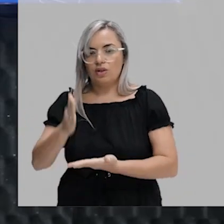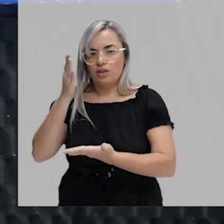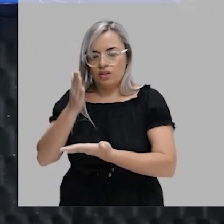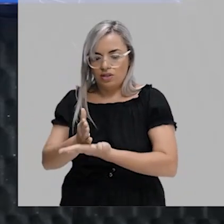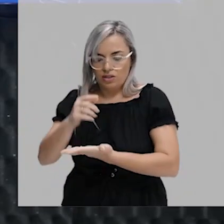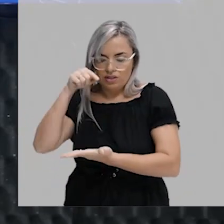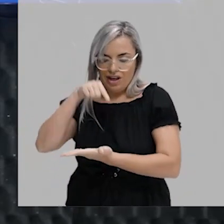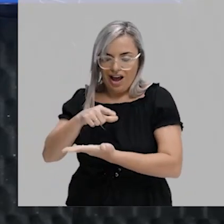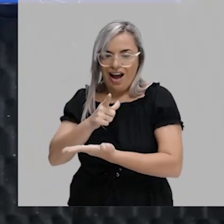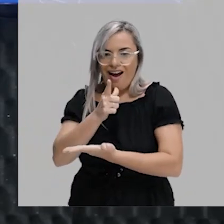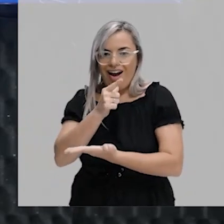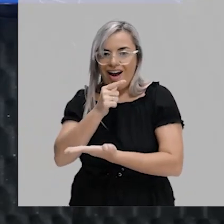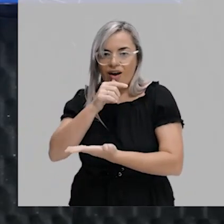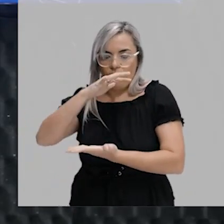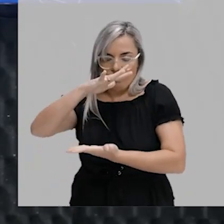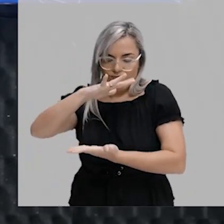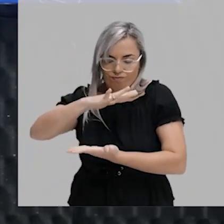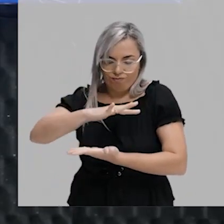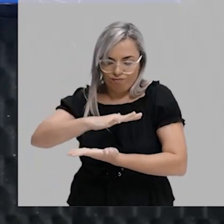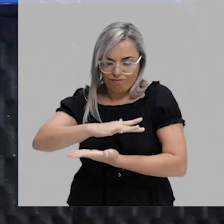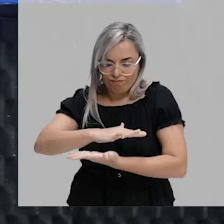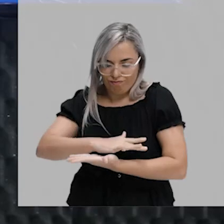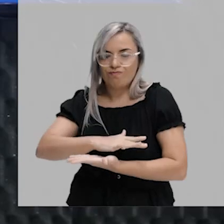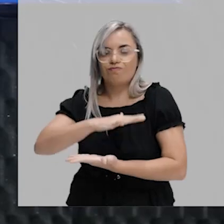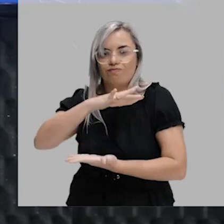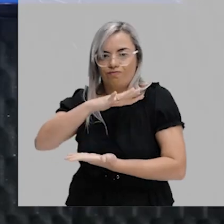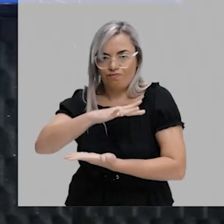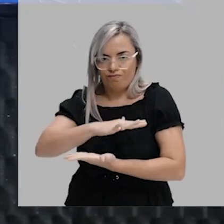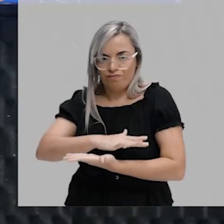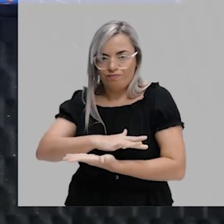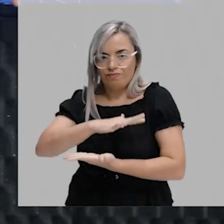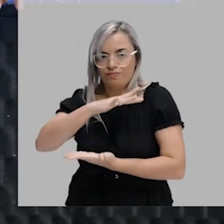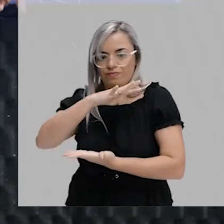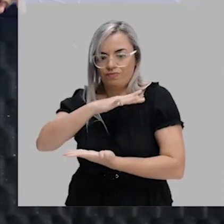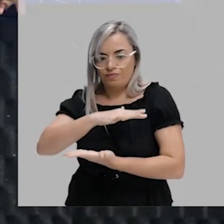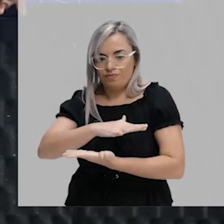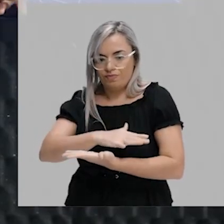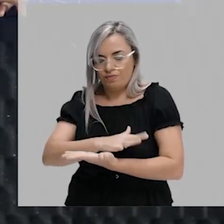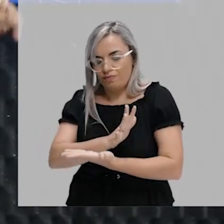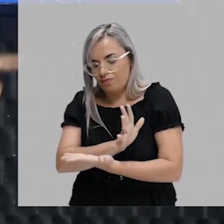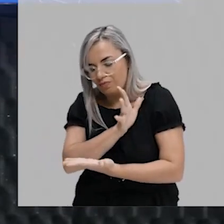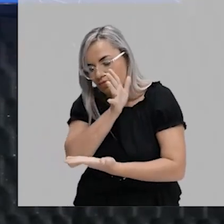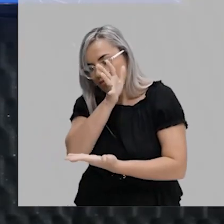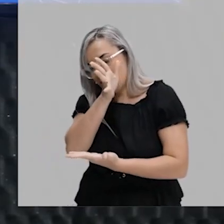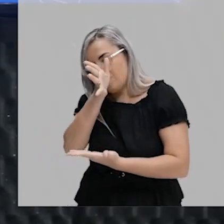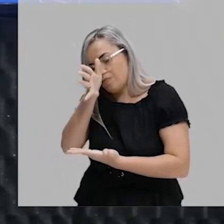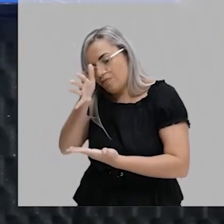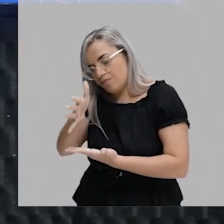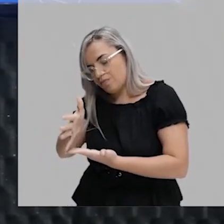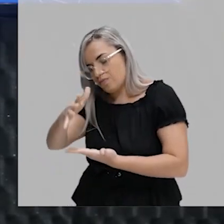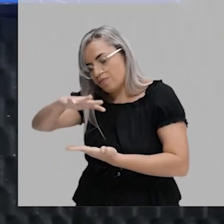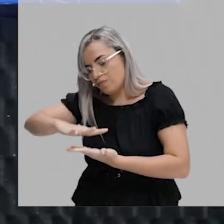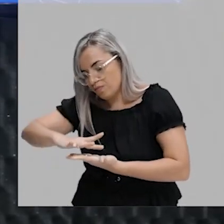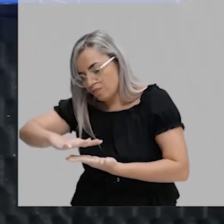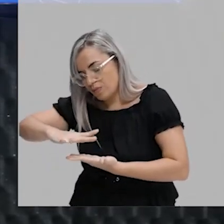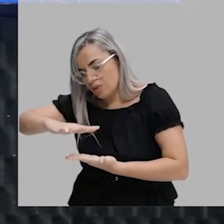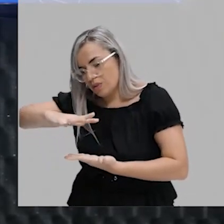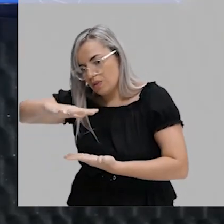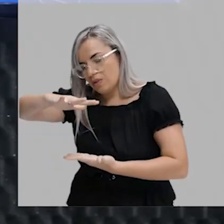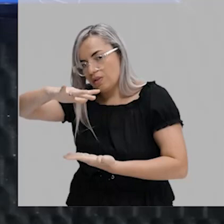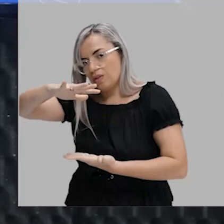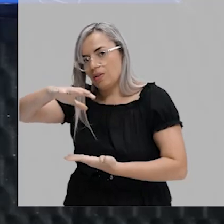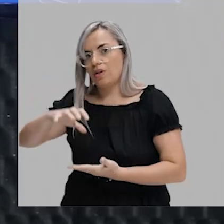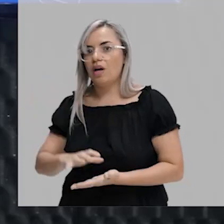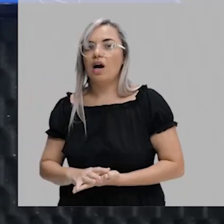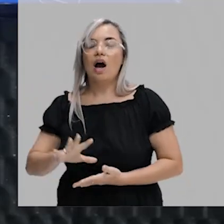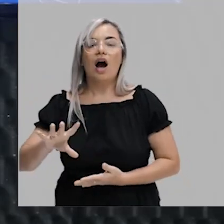solução aqui, do lado esquerdo, tá? Porque a água ela foi absorvida. Isso acontece, por exemplo, quando você joga